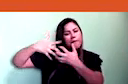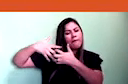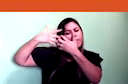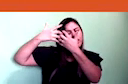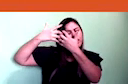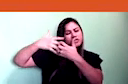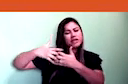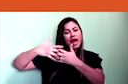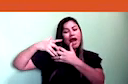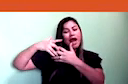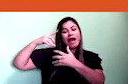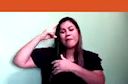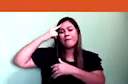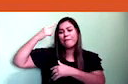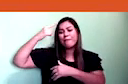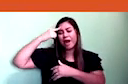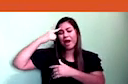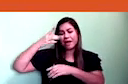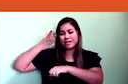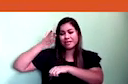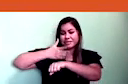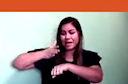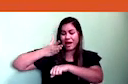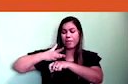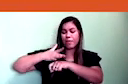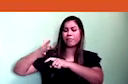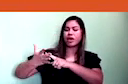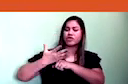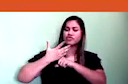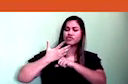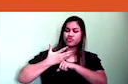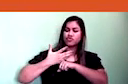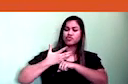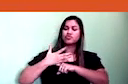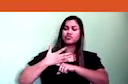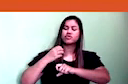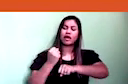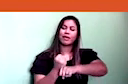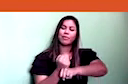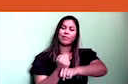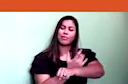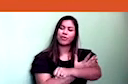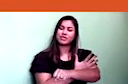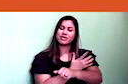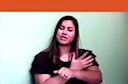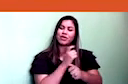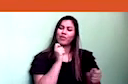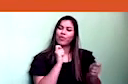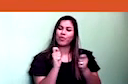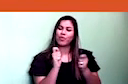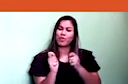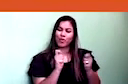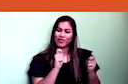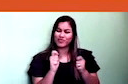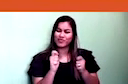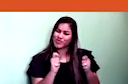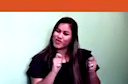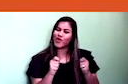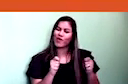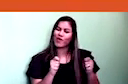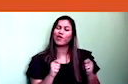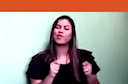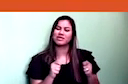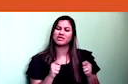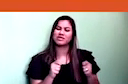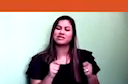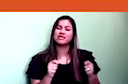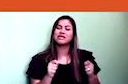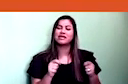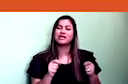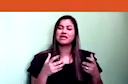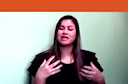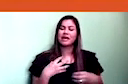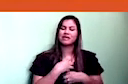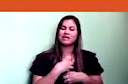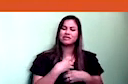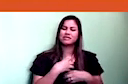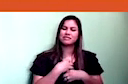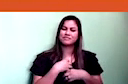emoção causada diante de uma situação. E ao controlar essa emoção, eu consigo manter uma saúde emocional